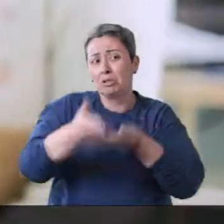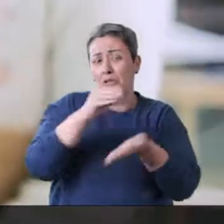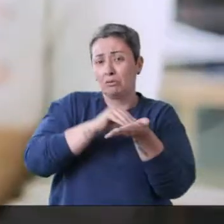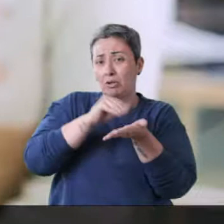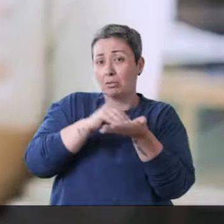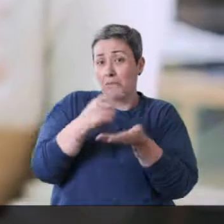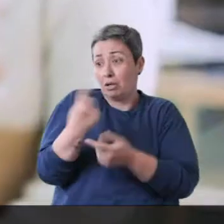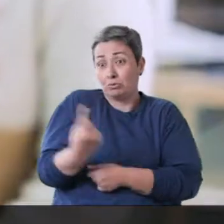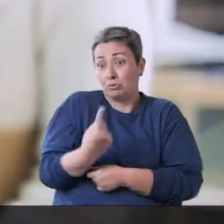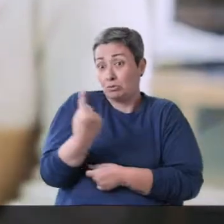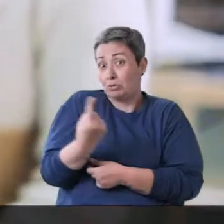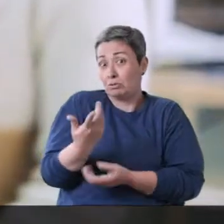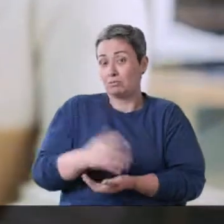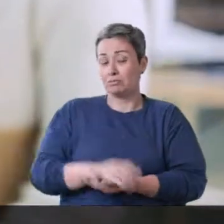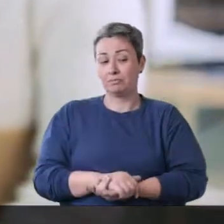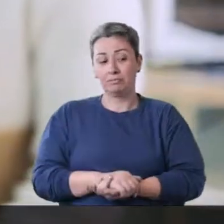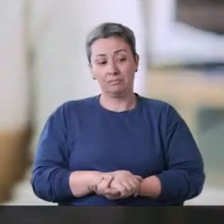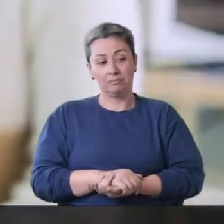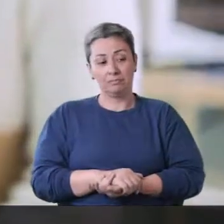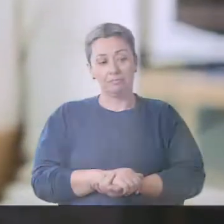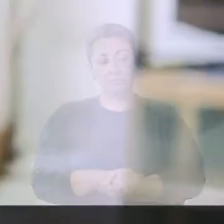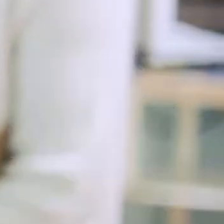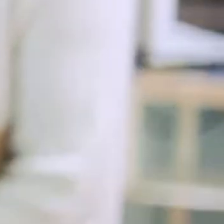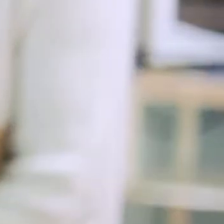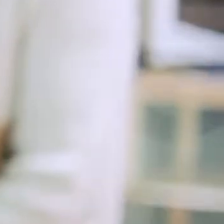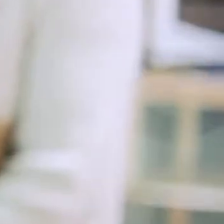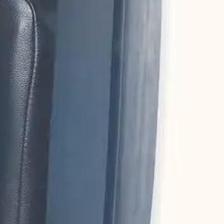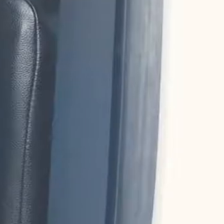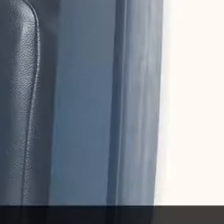não interagia com outras crianças, porque é só ele aqui.